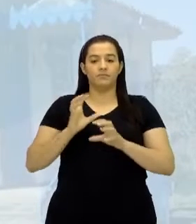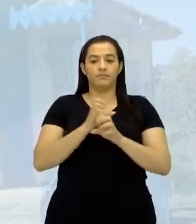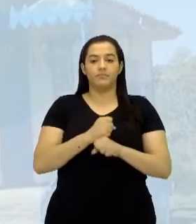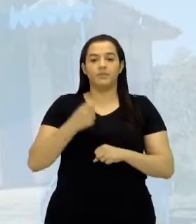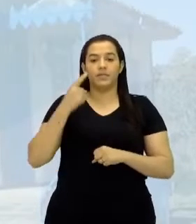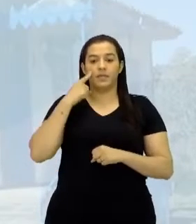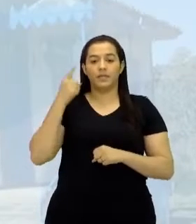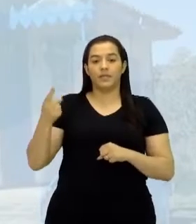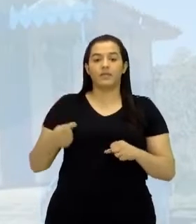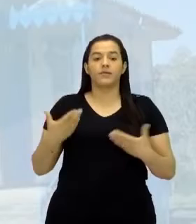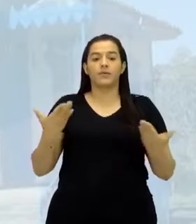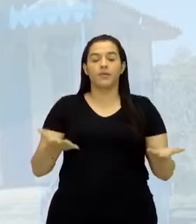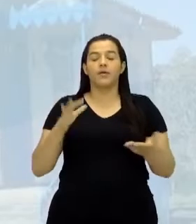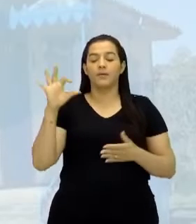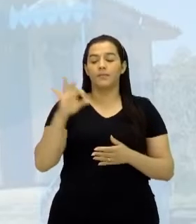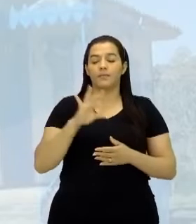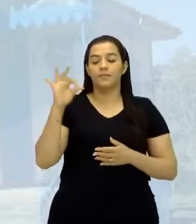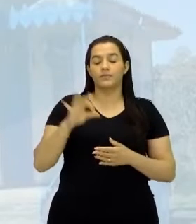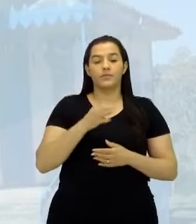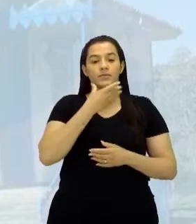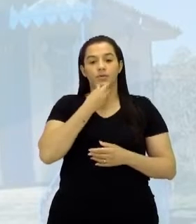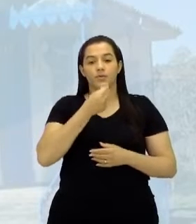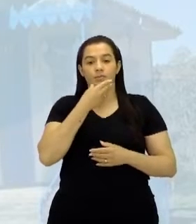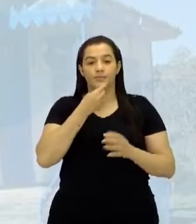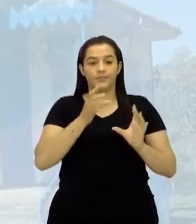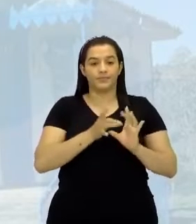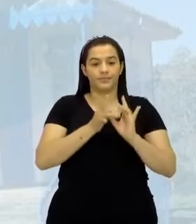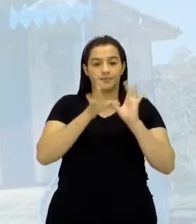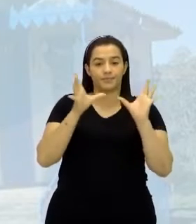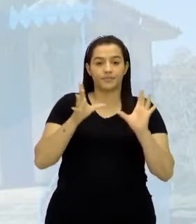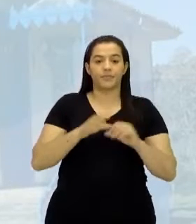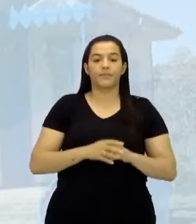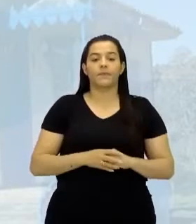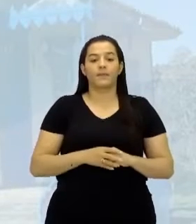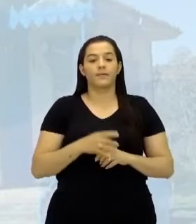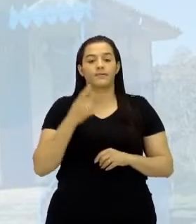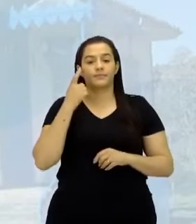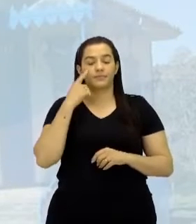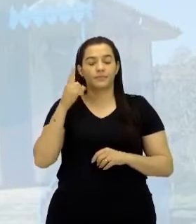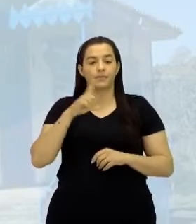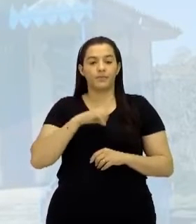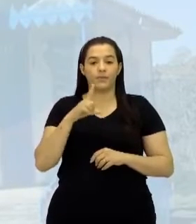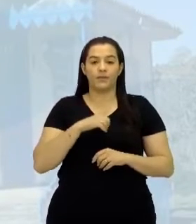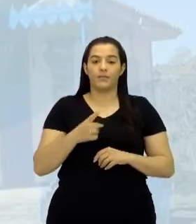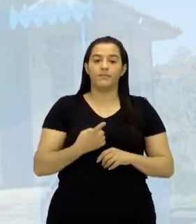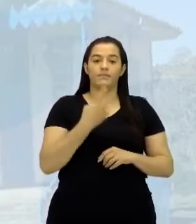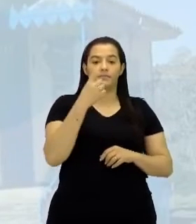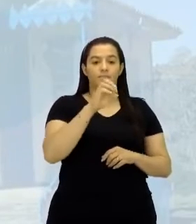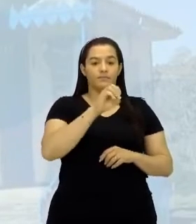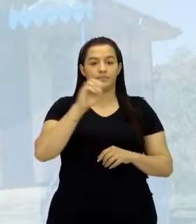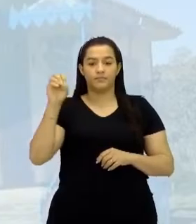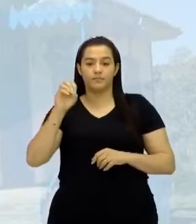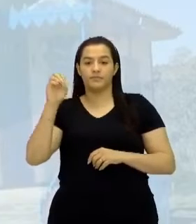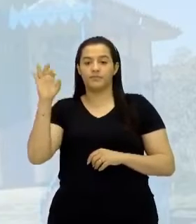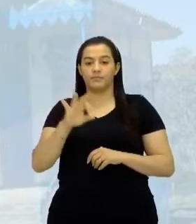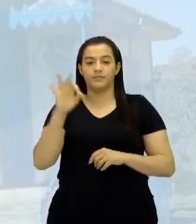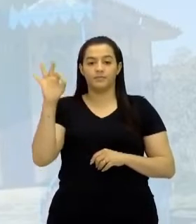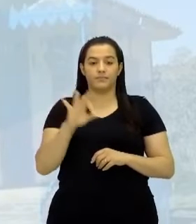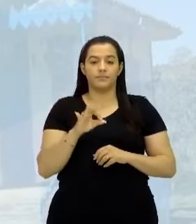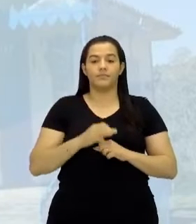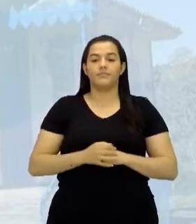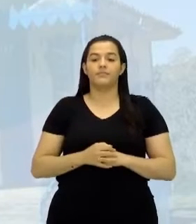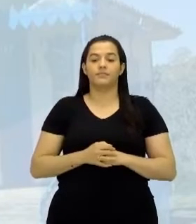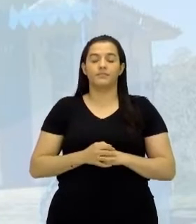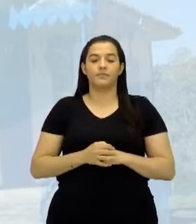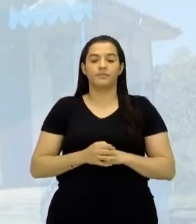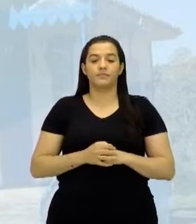pergunta exatamente qual era a porcentagem de homens livres. Vamos pensar assim, ó, tá? A gente tem 100%. Esse 100% aqui,